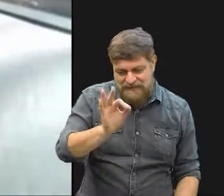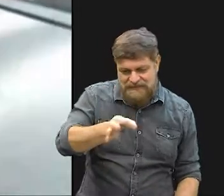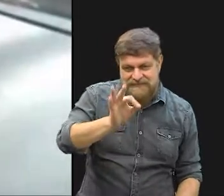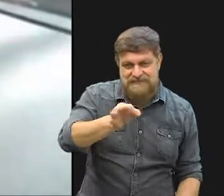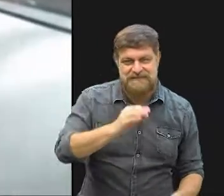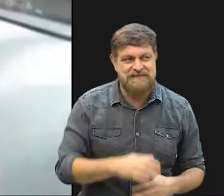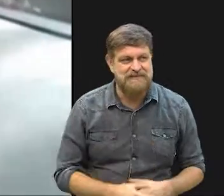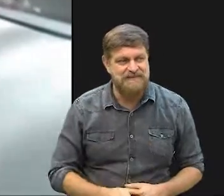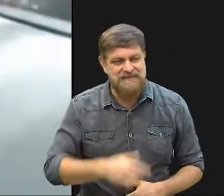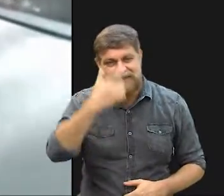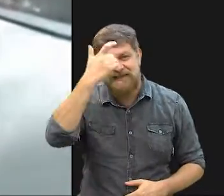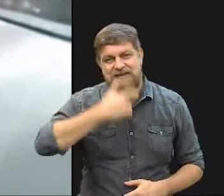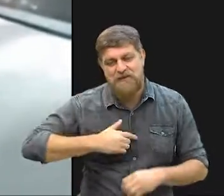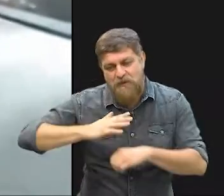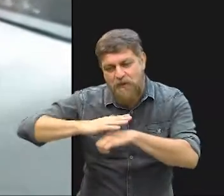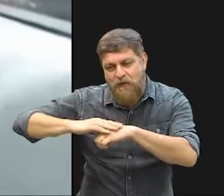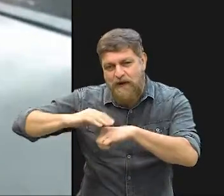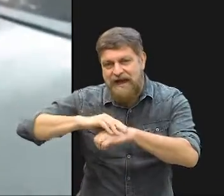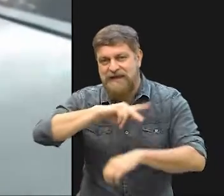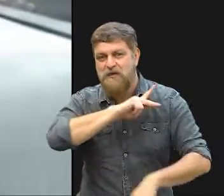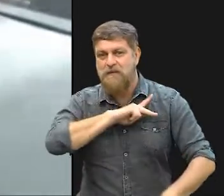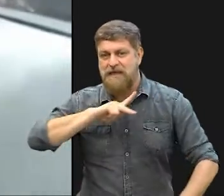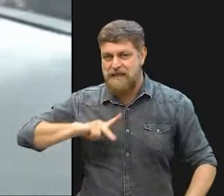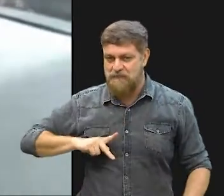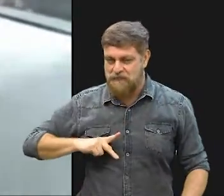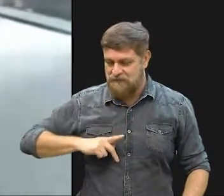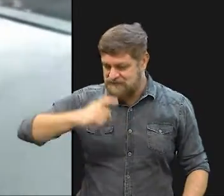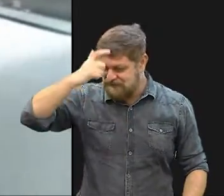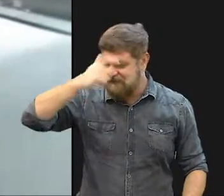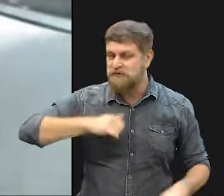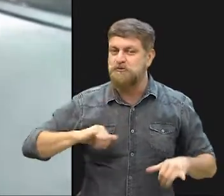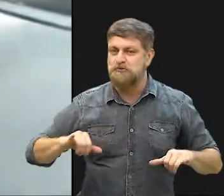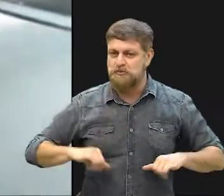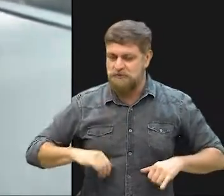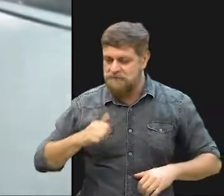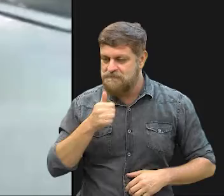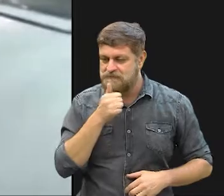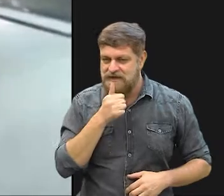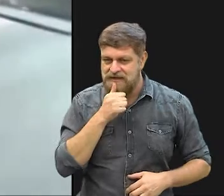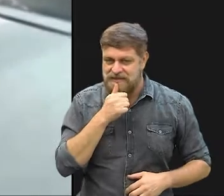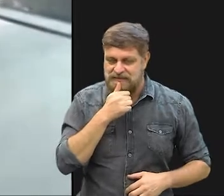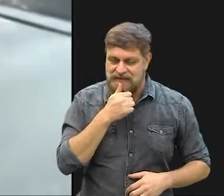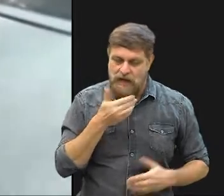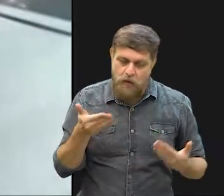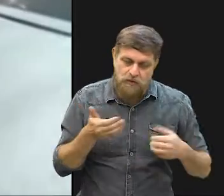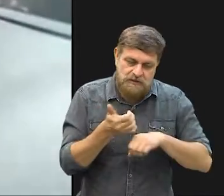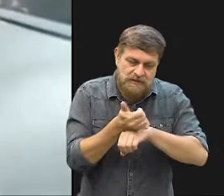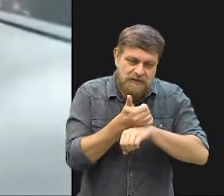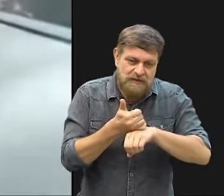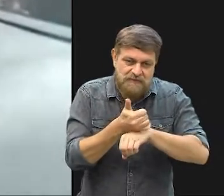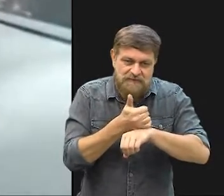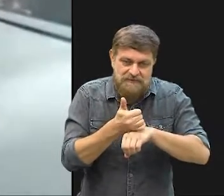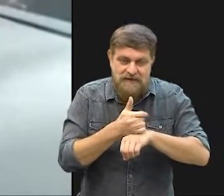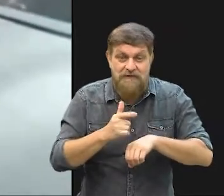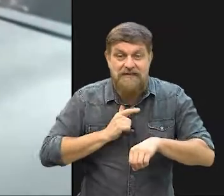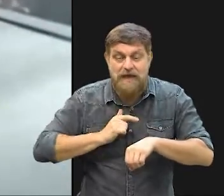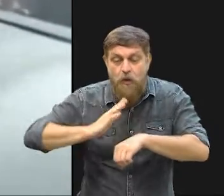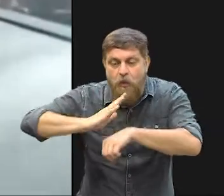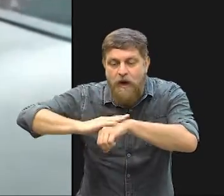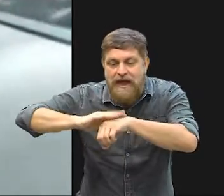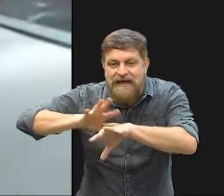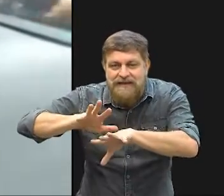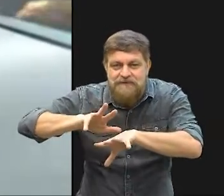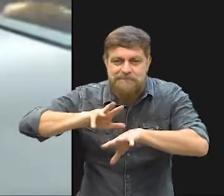Sim. Eu sempre tive um carinho muito grande pela Ponte, ainda sofro, né? Mas hoje, como profissional, a gente guarda do carinho,